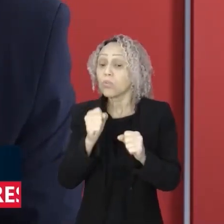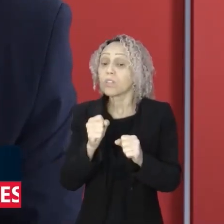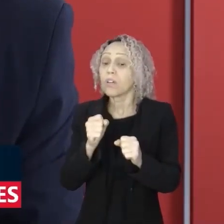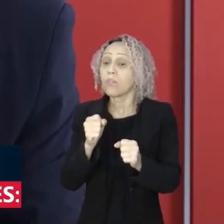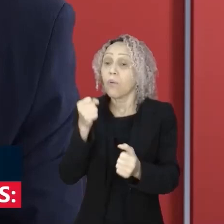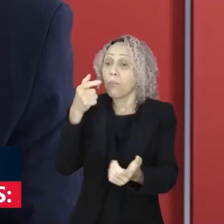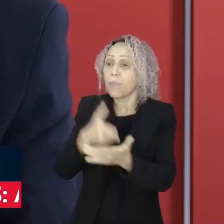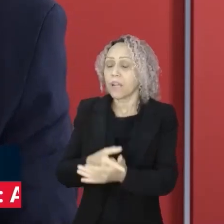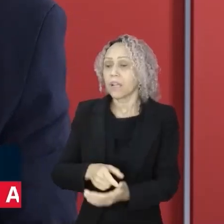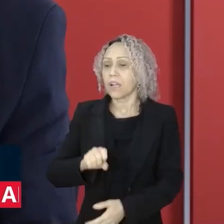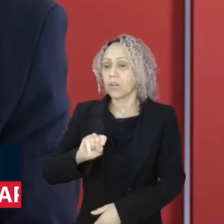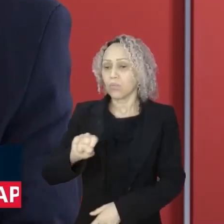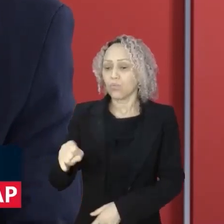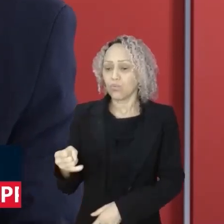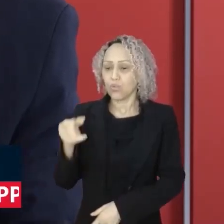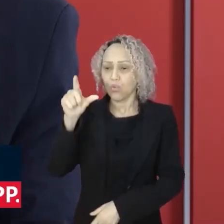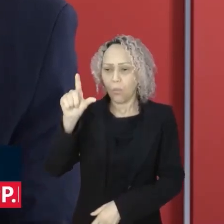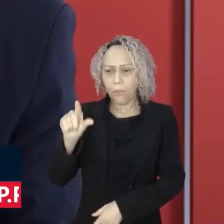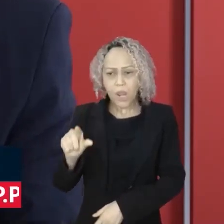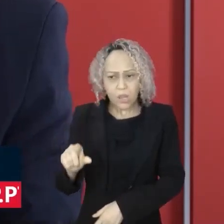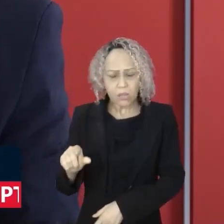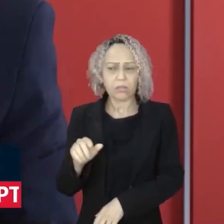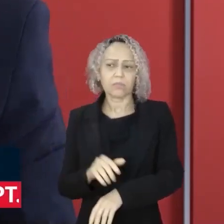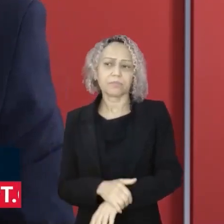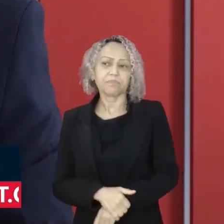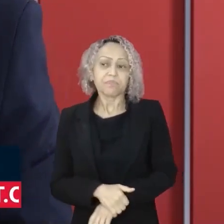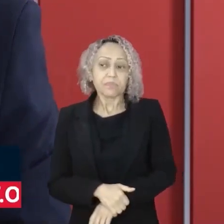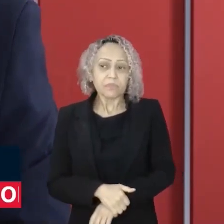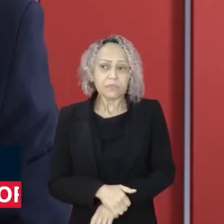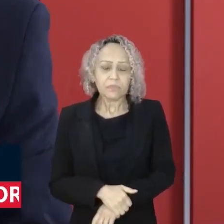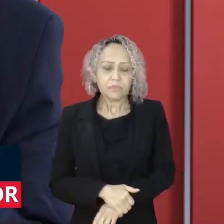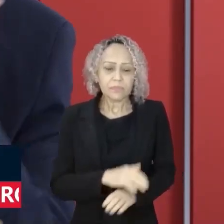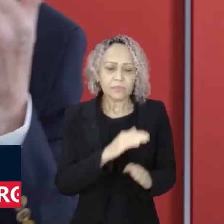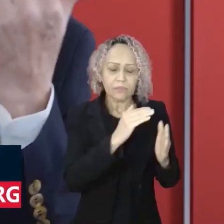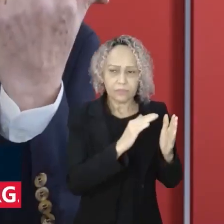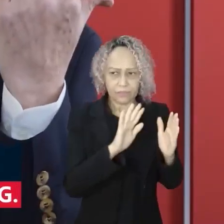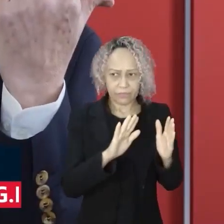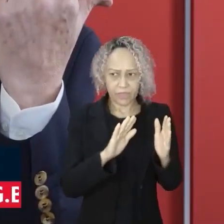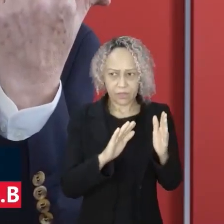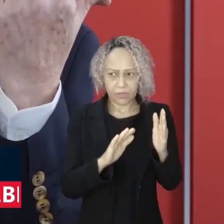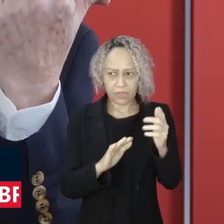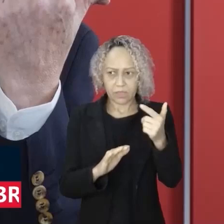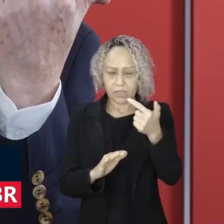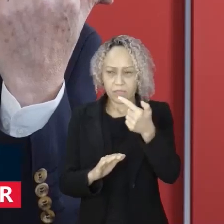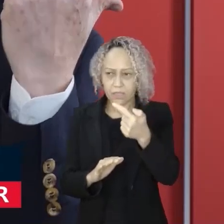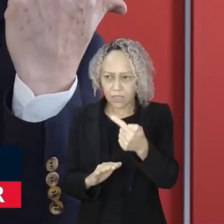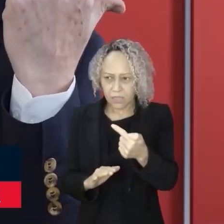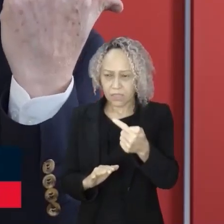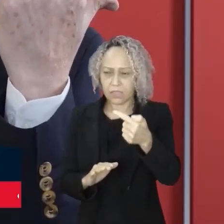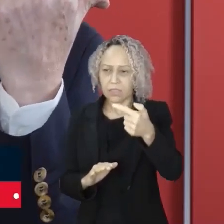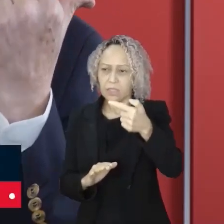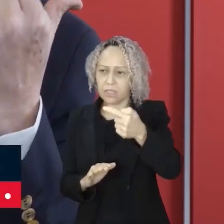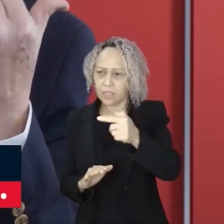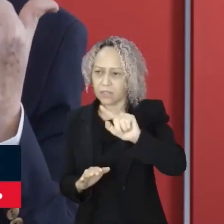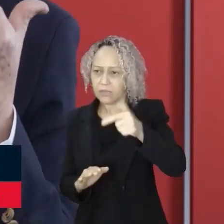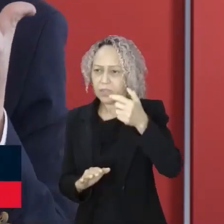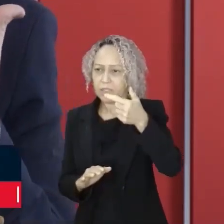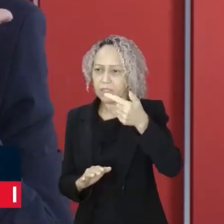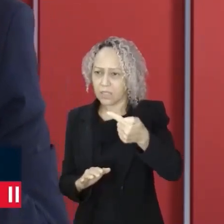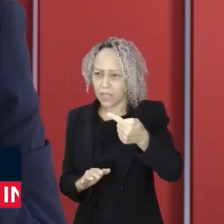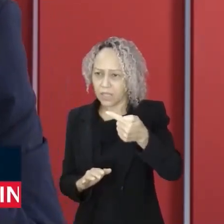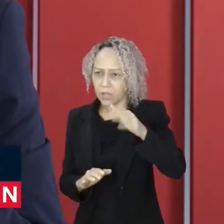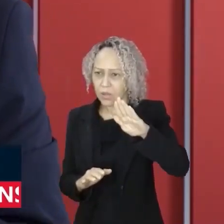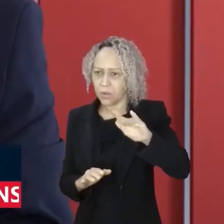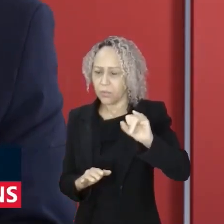ministro Favre. E aí foram para 364 bilhões, temos 77,7 bilhões na agricultura familiar